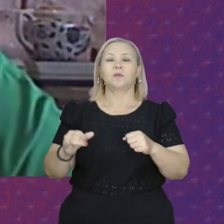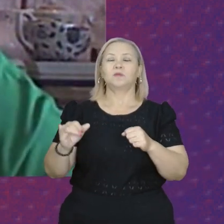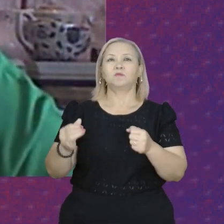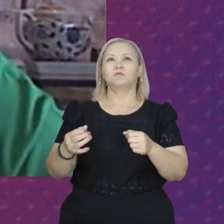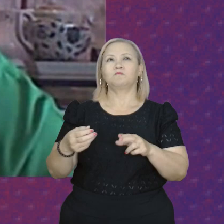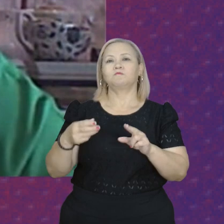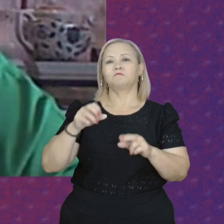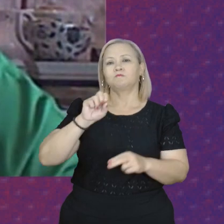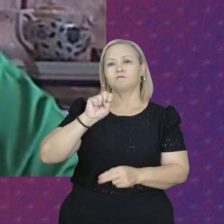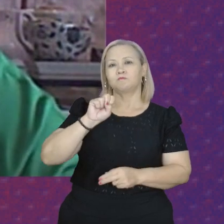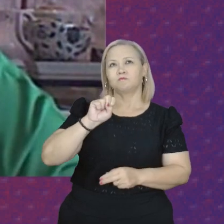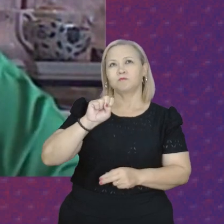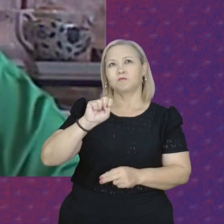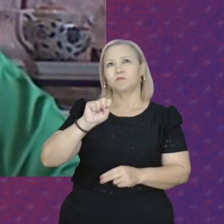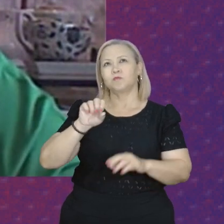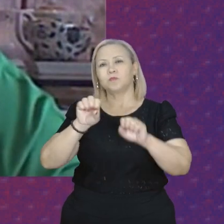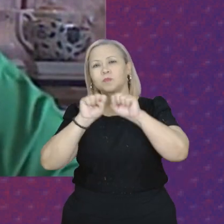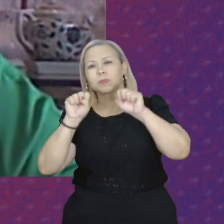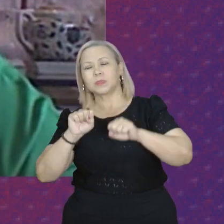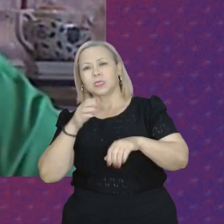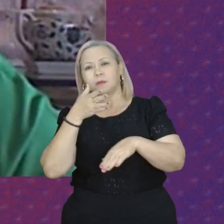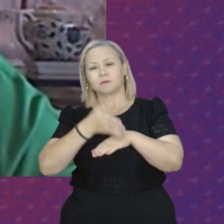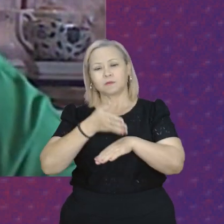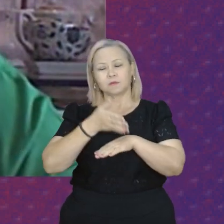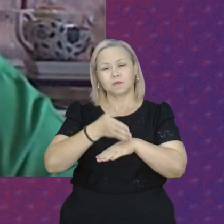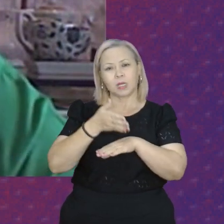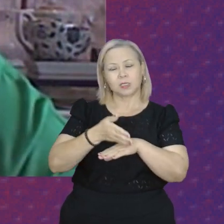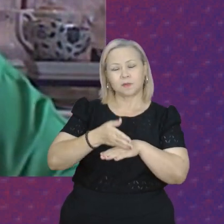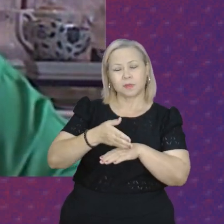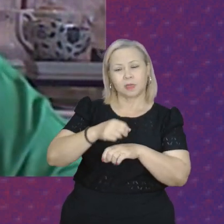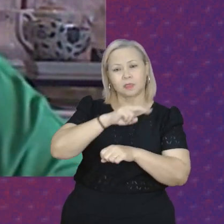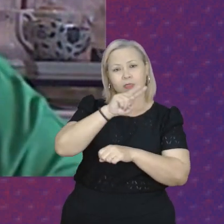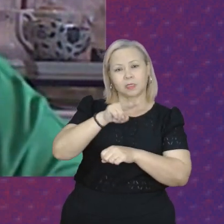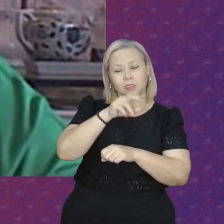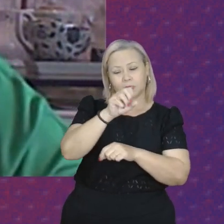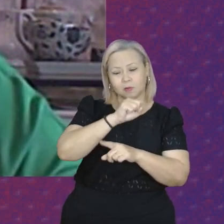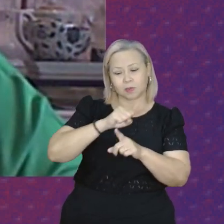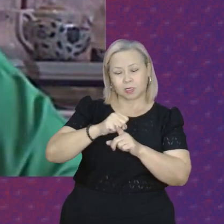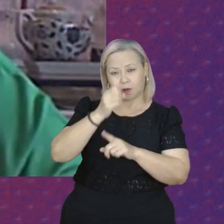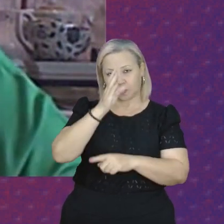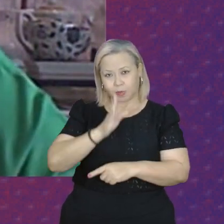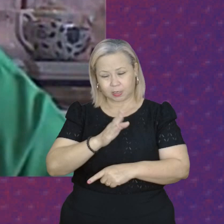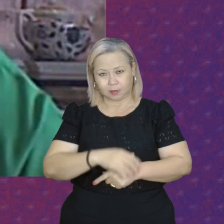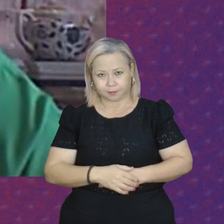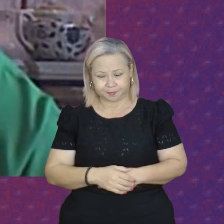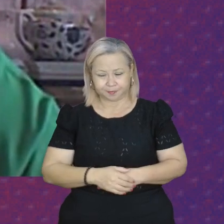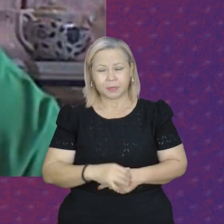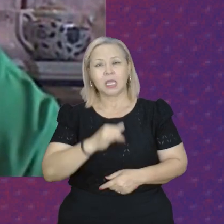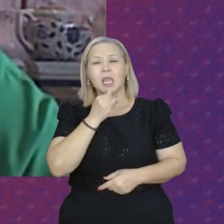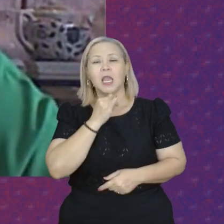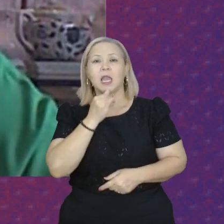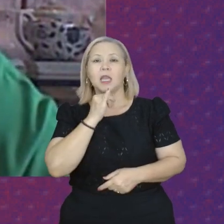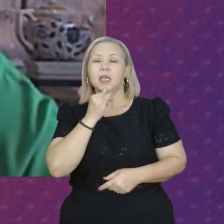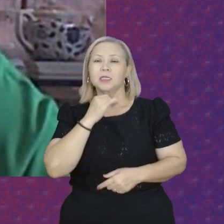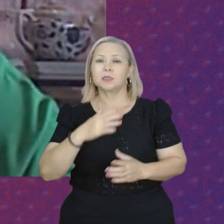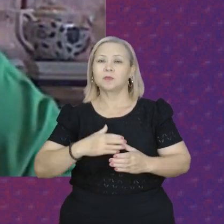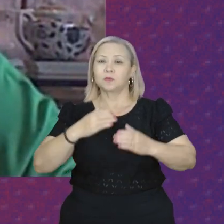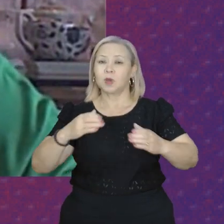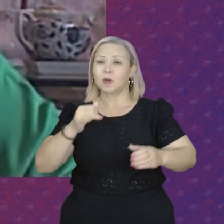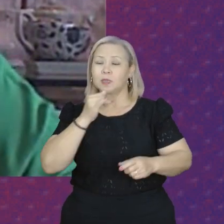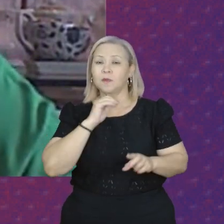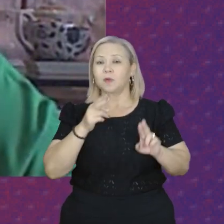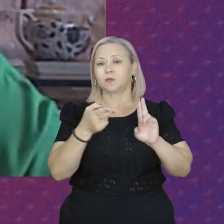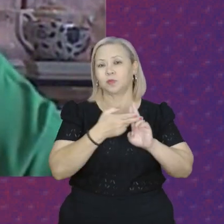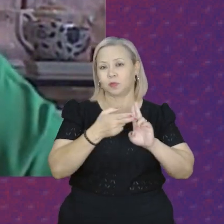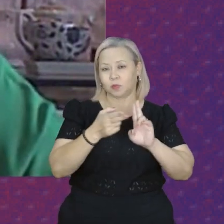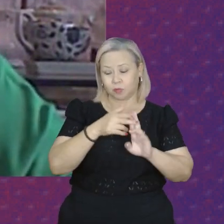e participativo da assistência social no Brasil. O nosso maior exemplo foi o SUS, né,